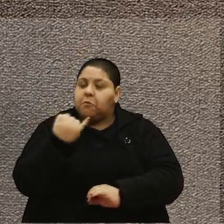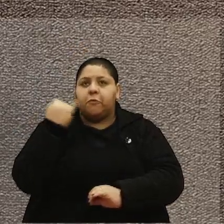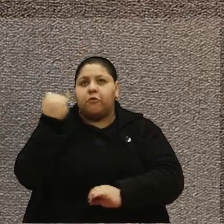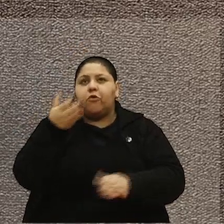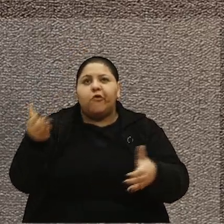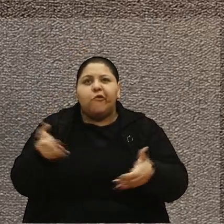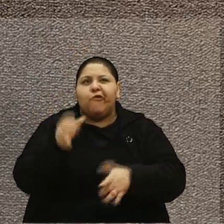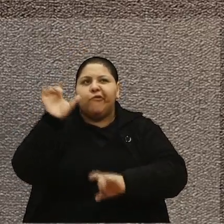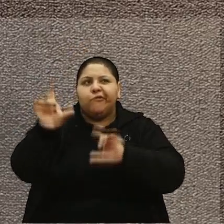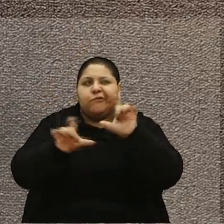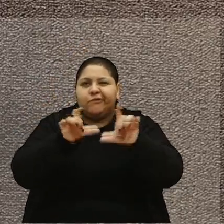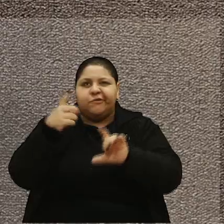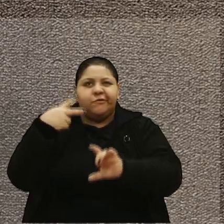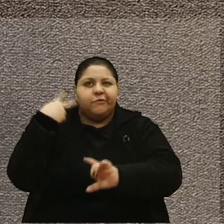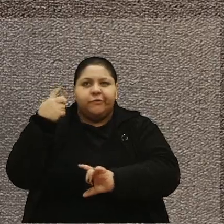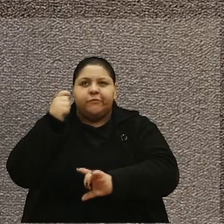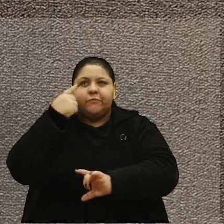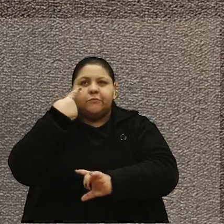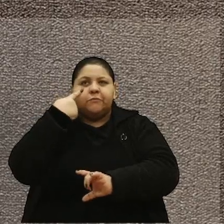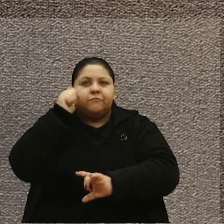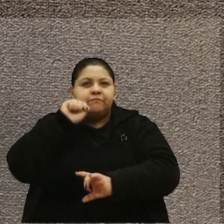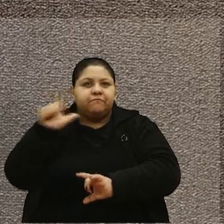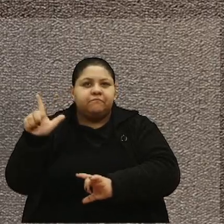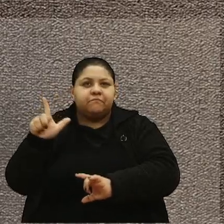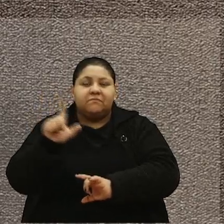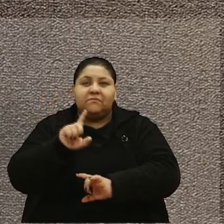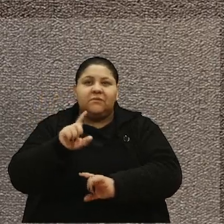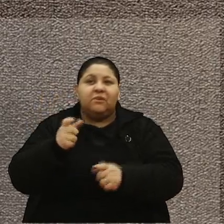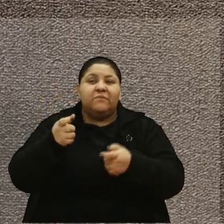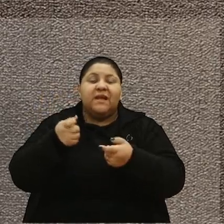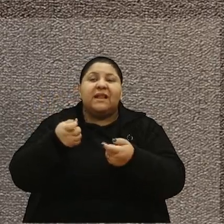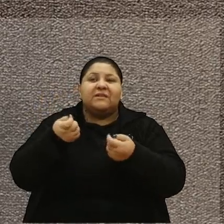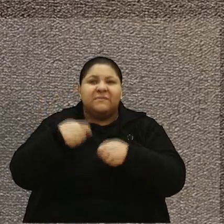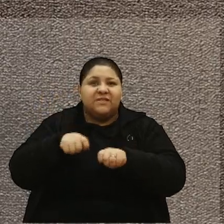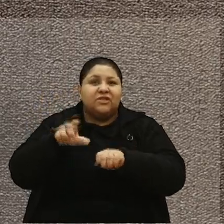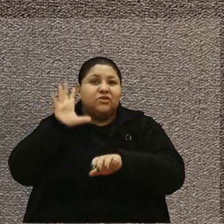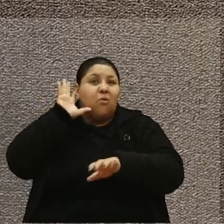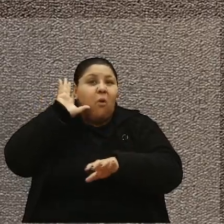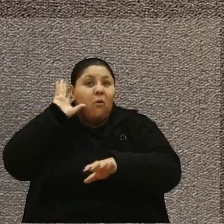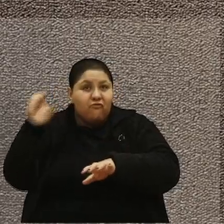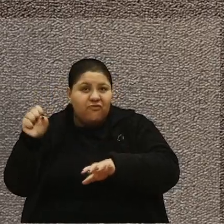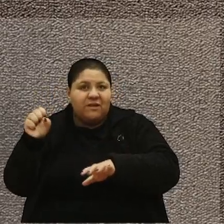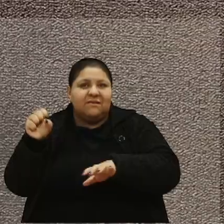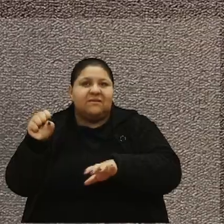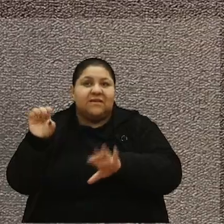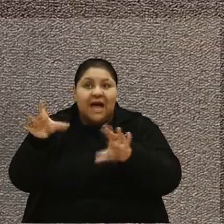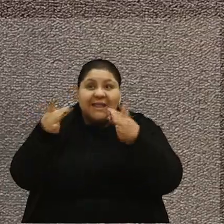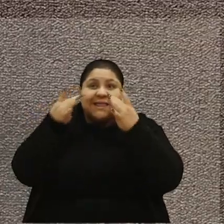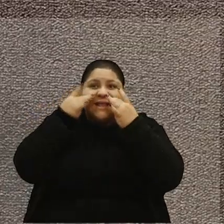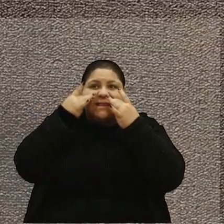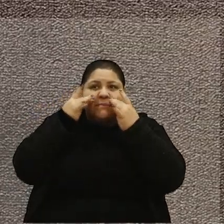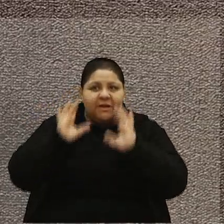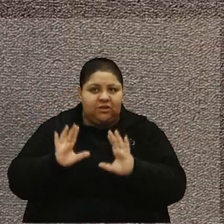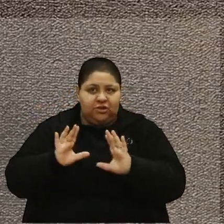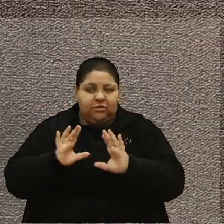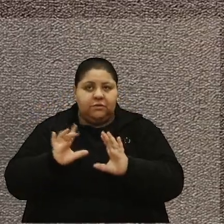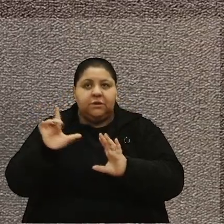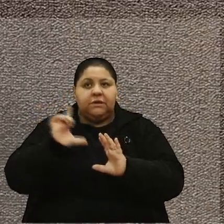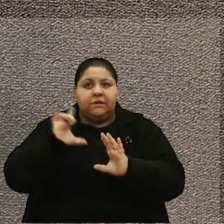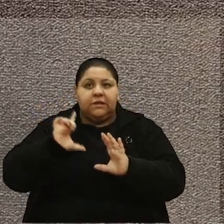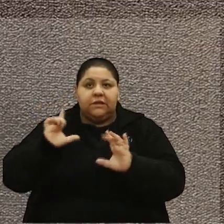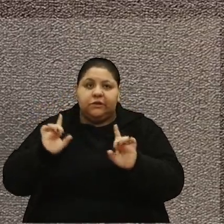Hoje as pessoas, vereador Mauro, muito mais do que ser ouvidas, elas querem ser escutadas. Então, o senhor tem essa